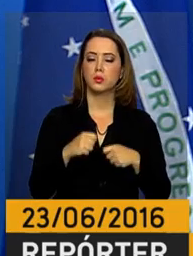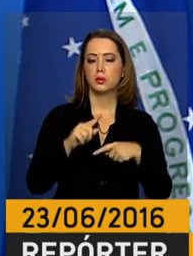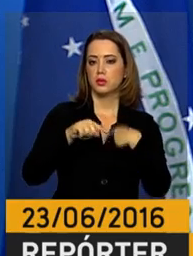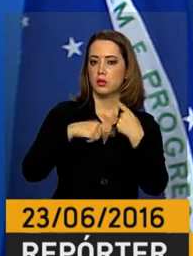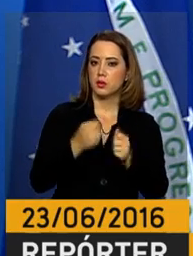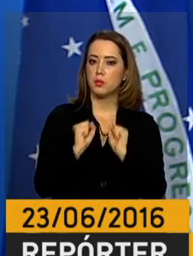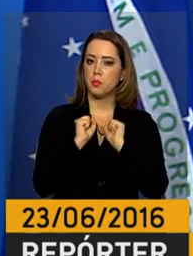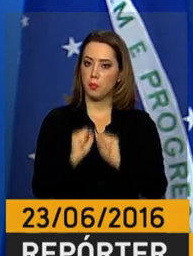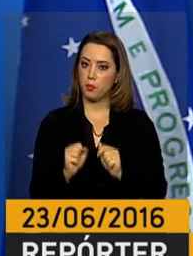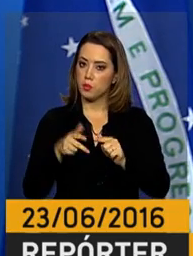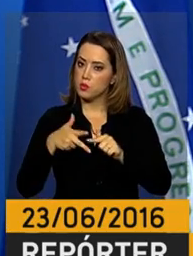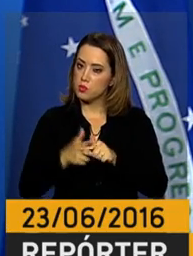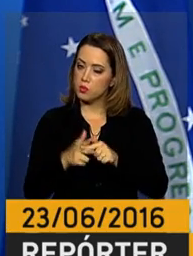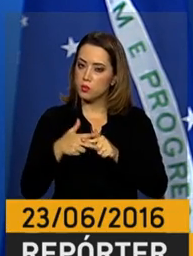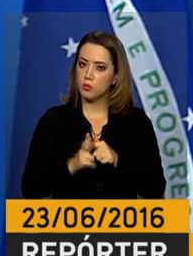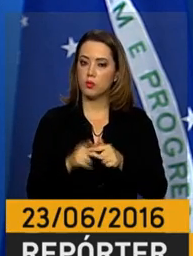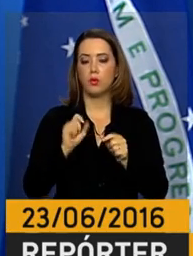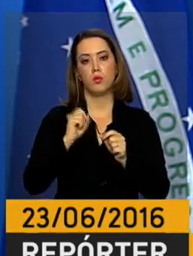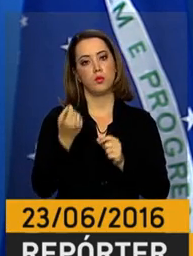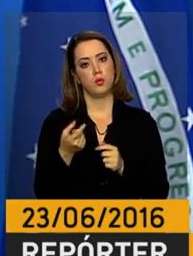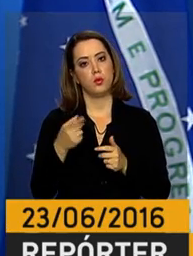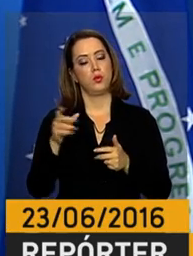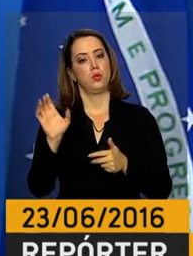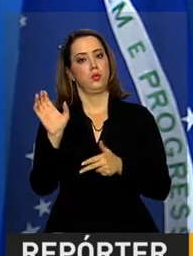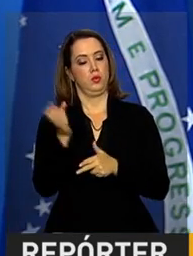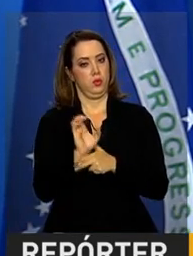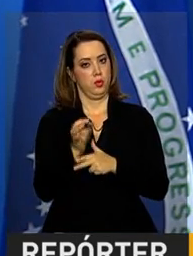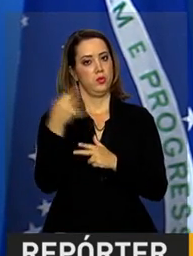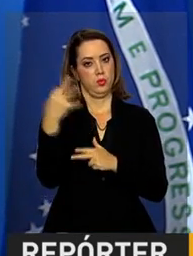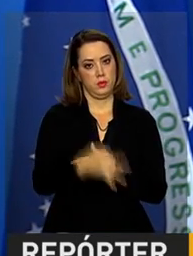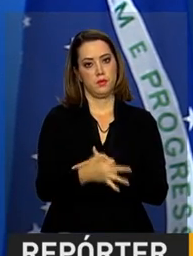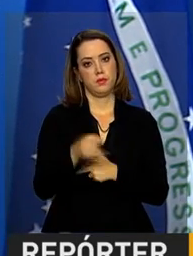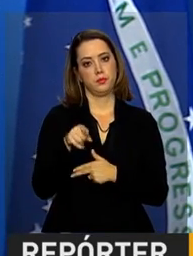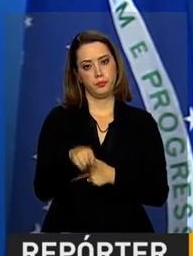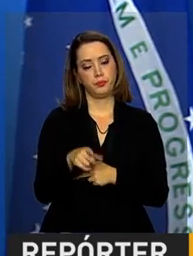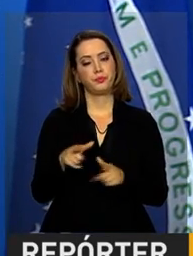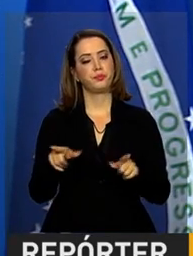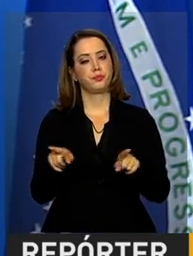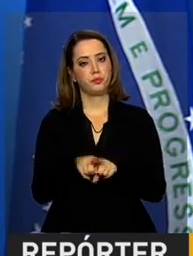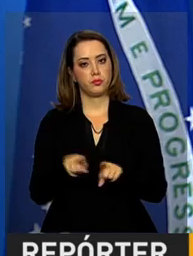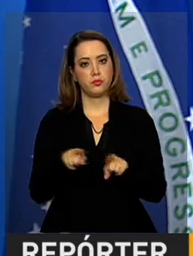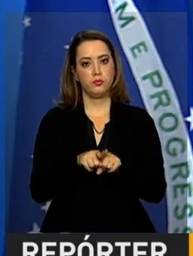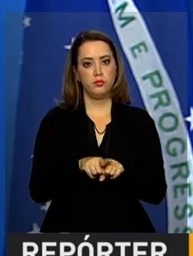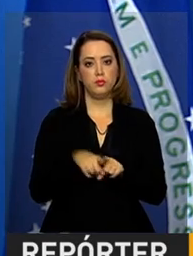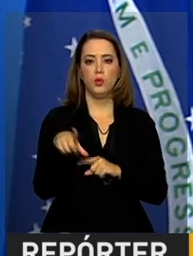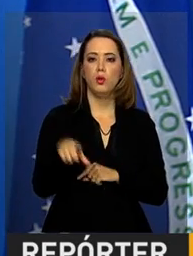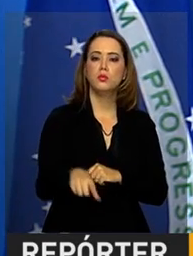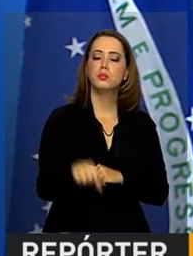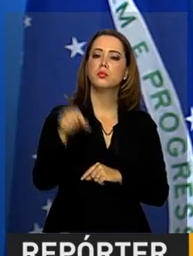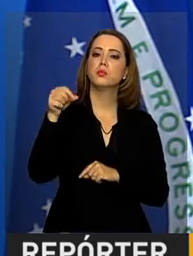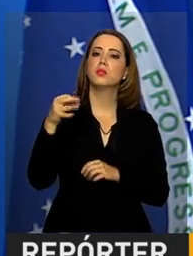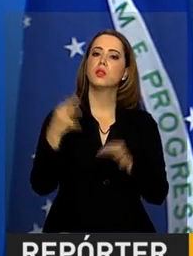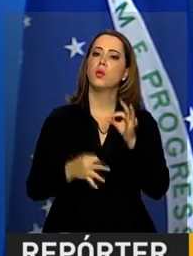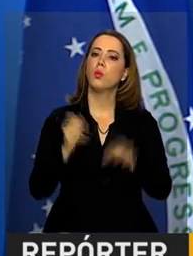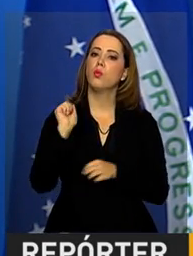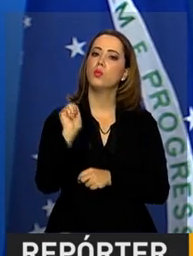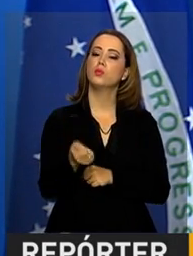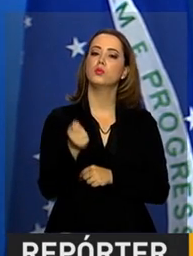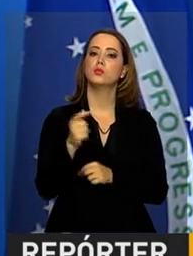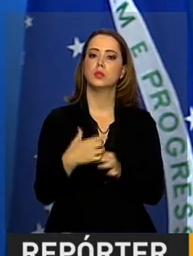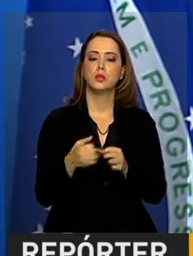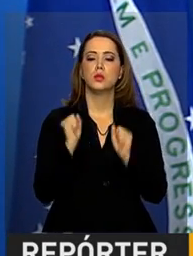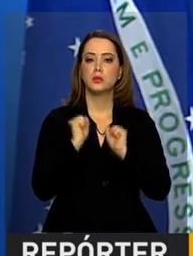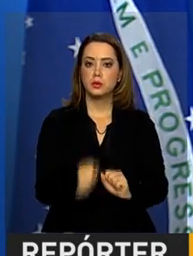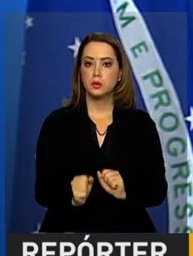do Estado de fato Ou de direito e enfim uma decisão com natural vocação